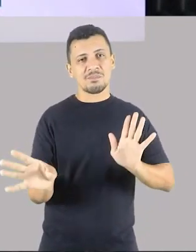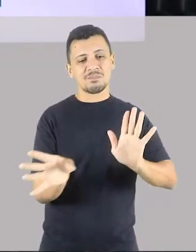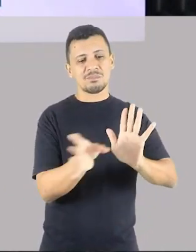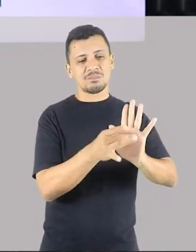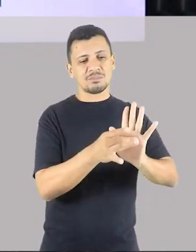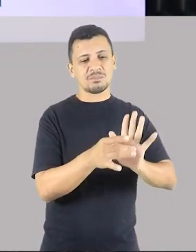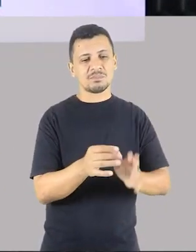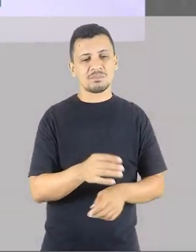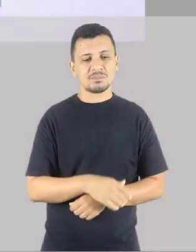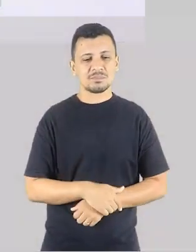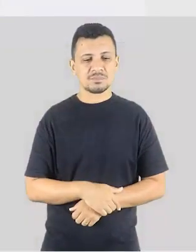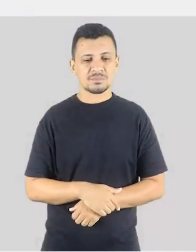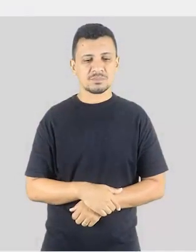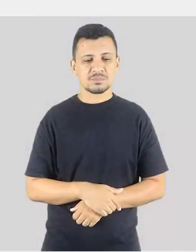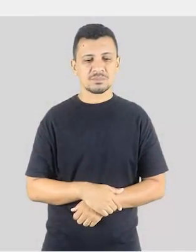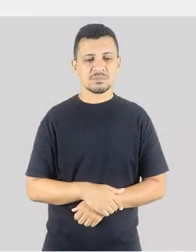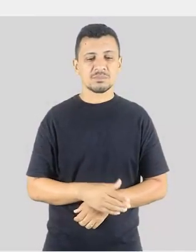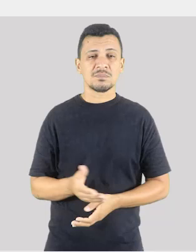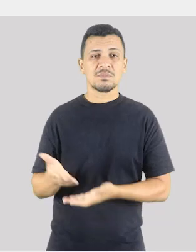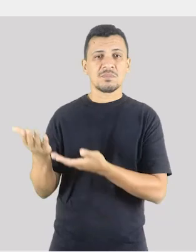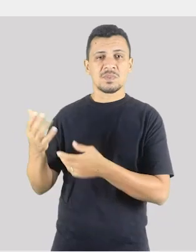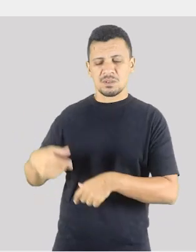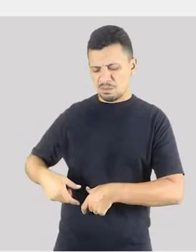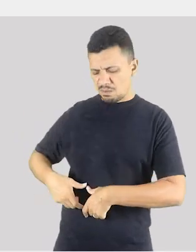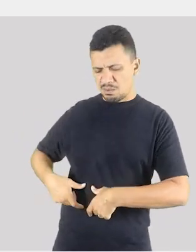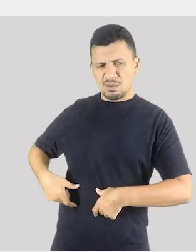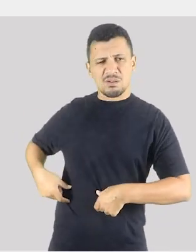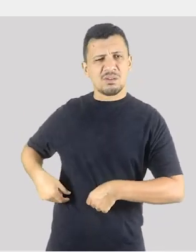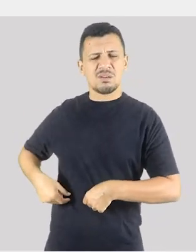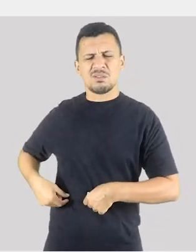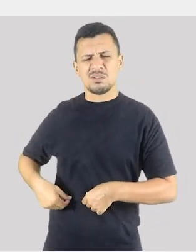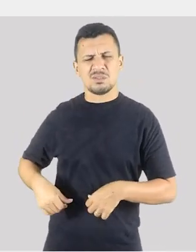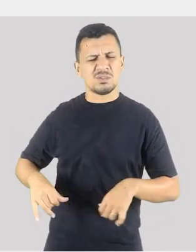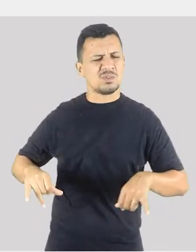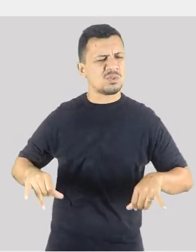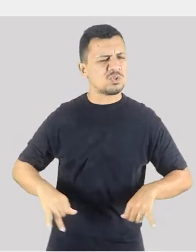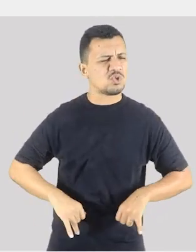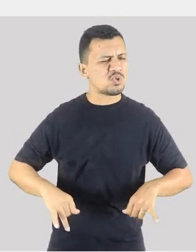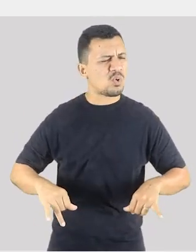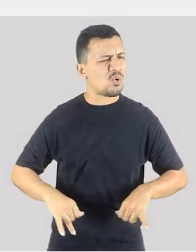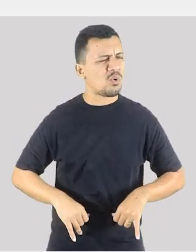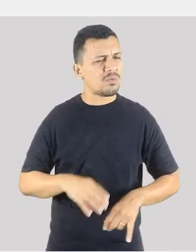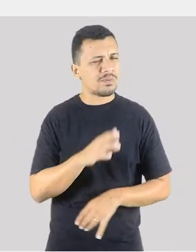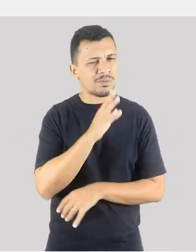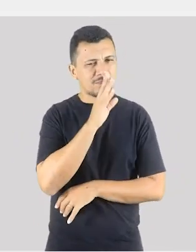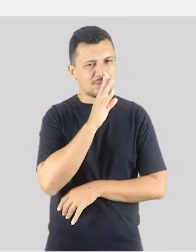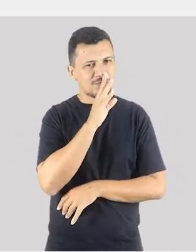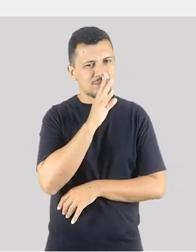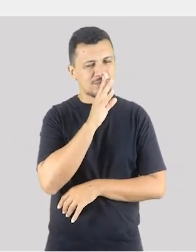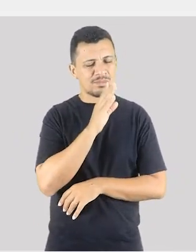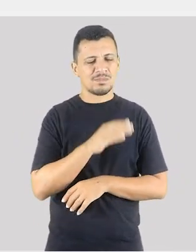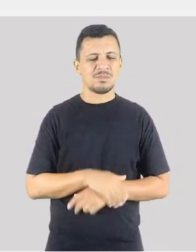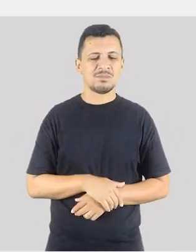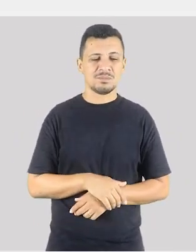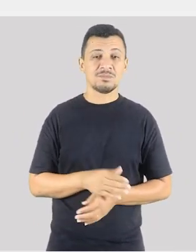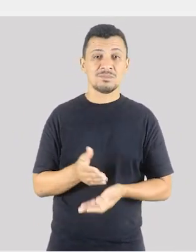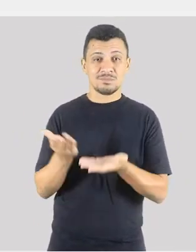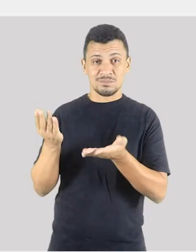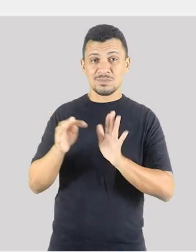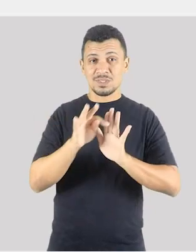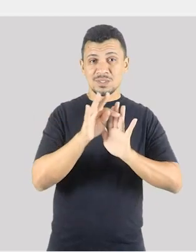prosopopeia. O fígado sofre calado, olha só, num texto publicitário, o que se observa,